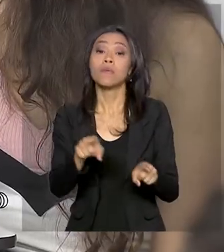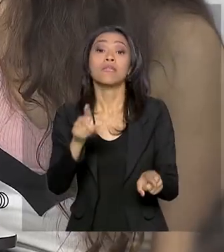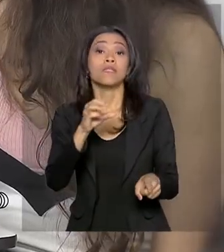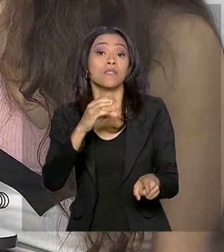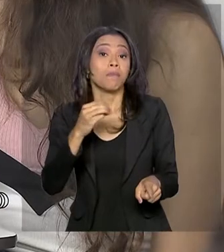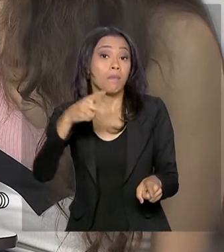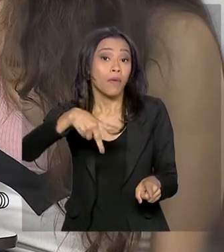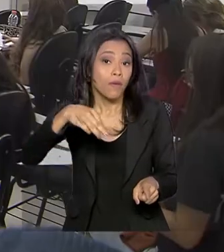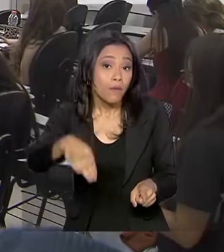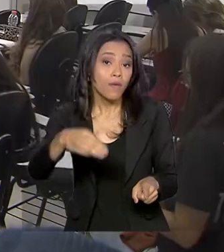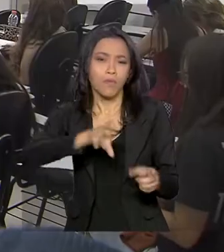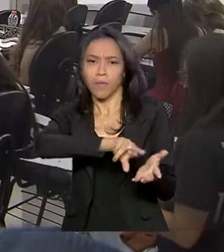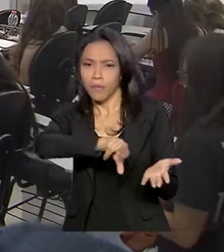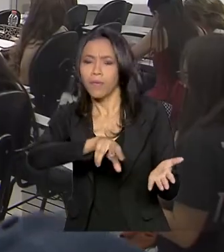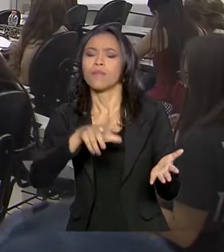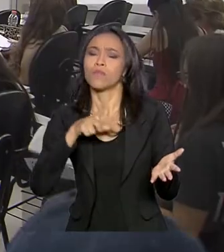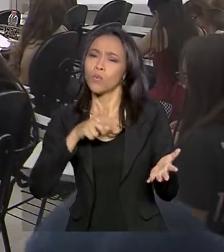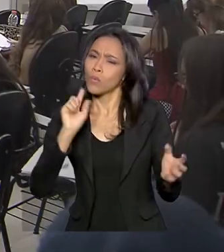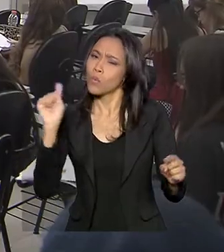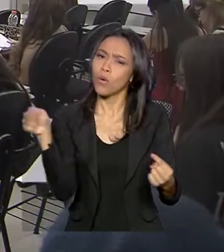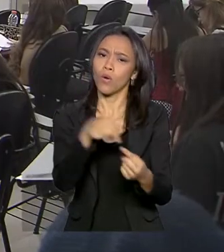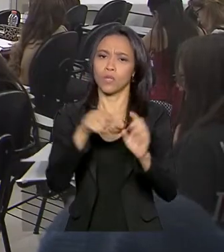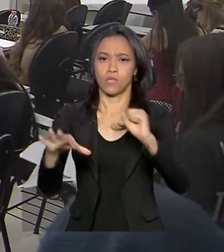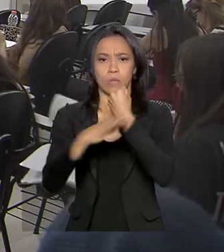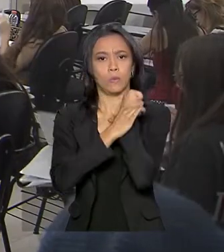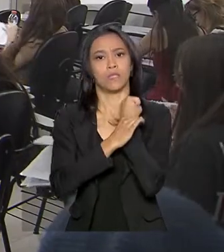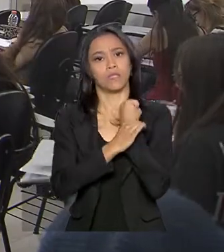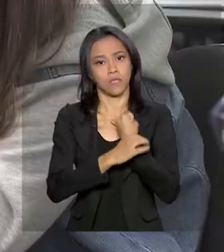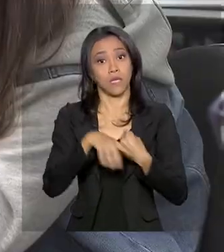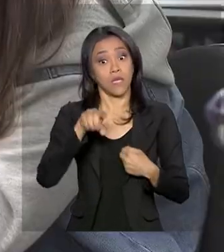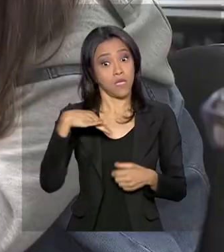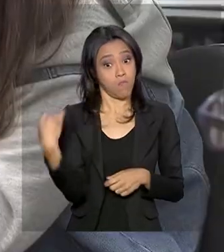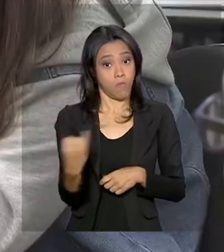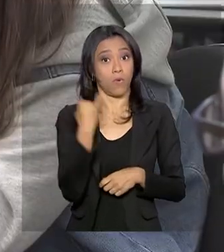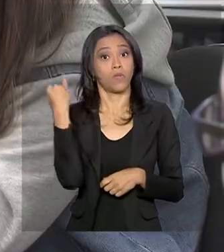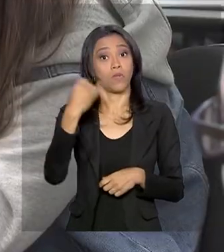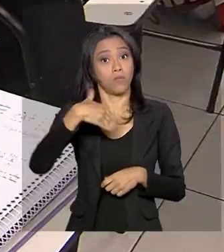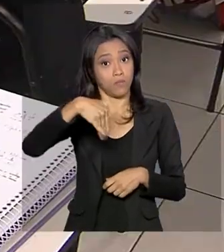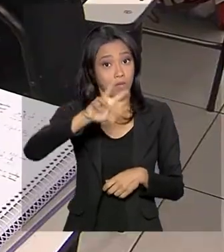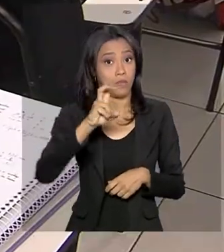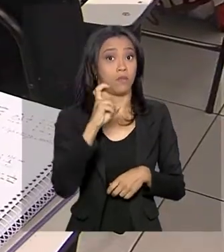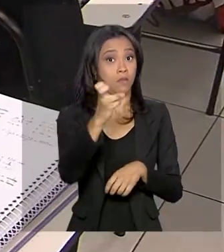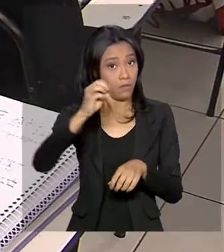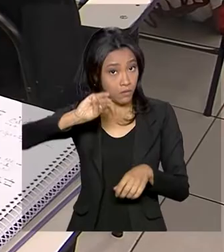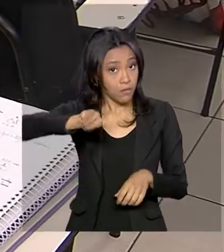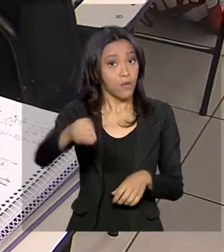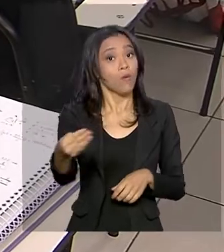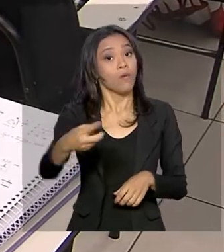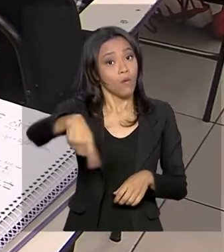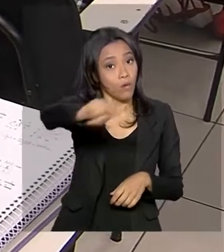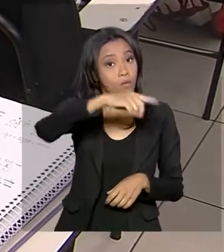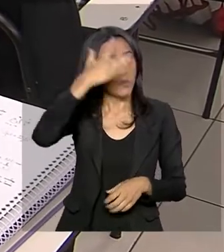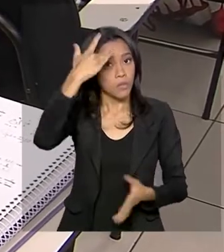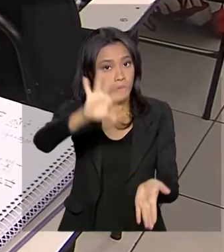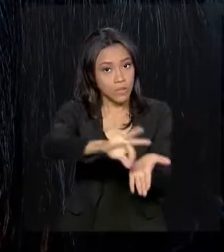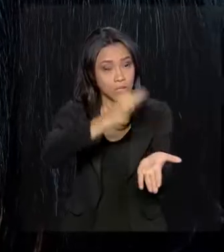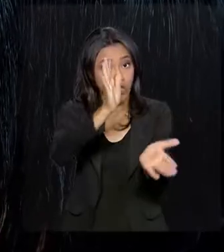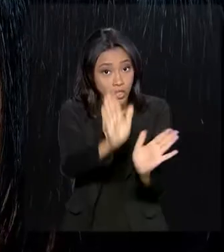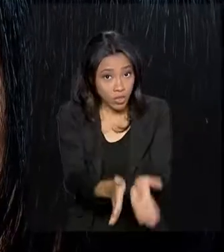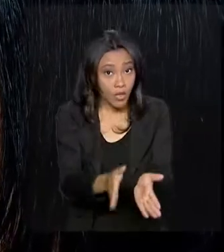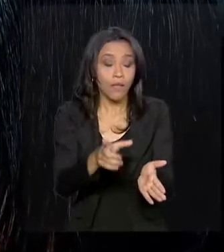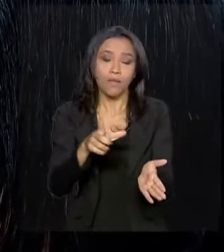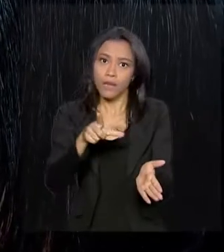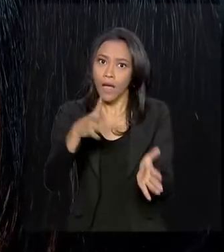Tudo para garantir a segurança do processo. E é importante que os mais de 5 milhões de alunos inscritos nesta edição do Enem